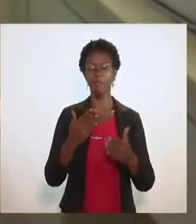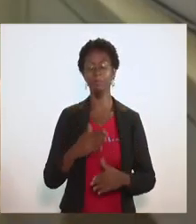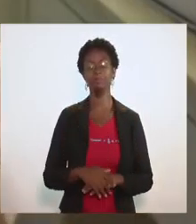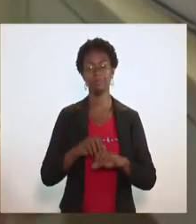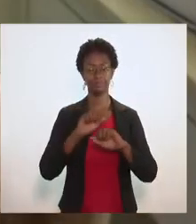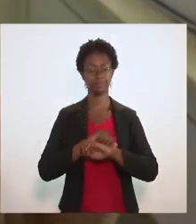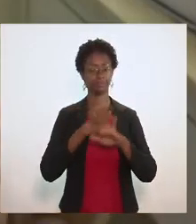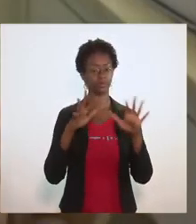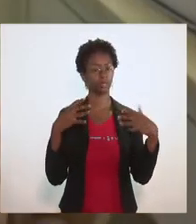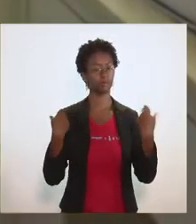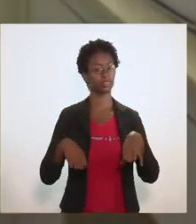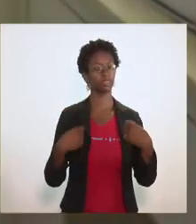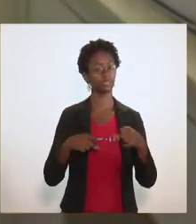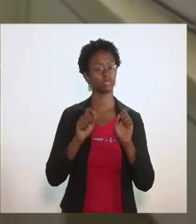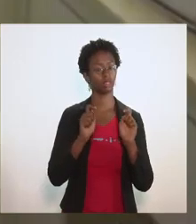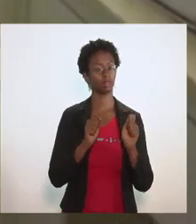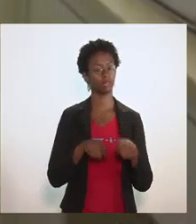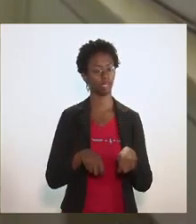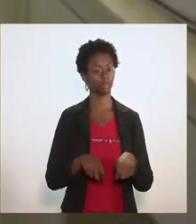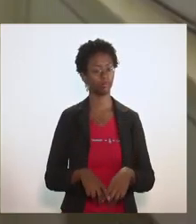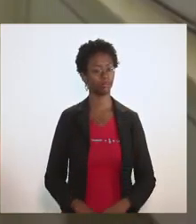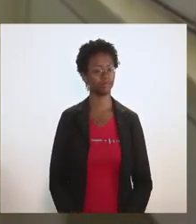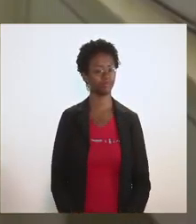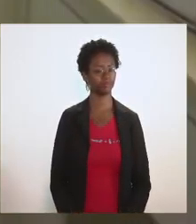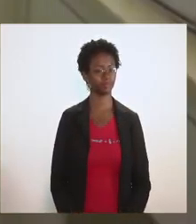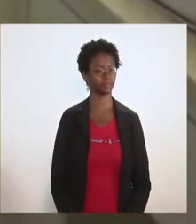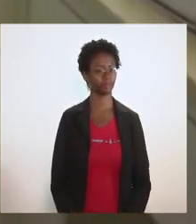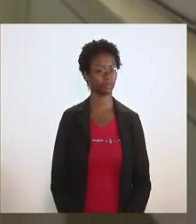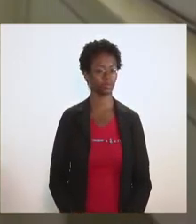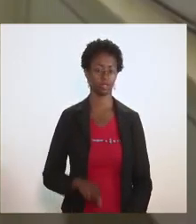Gualberto. Sob o ponto de vista